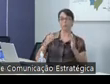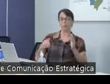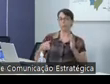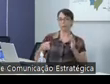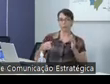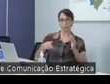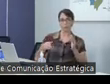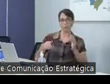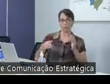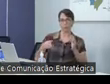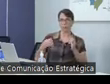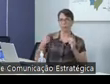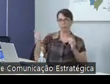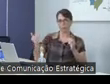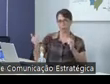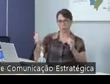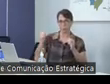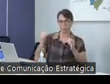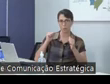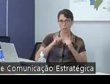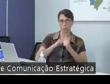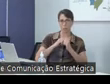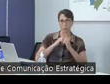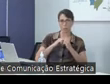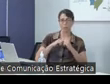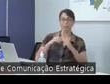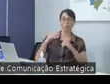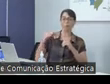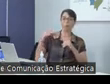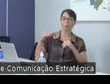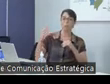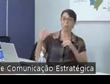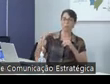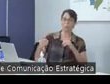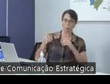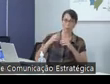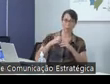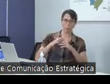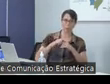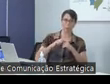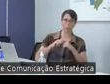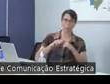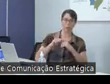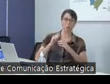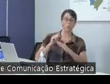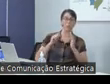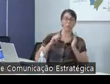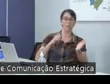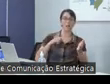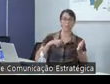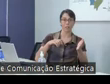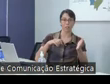o exame mas que nunca tomaram terapia anti-retroviral que a gente chama de guerra de tratamento pessoas que estão em terapia anti-retroviral